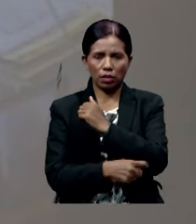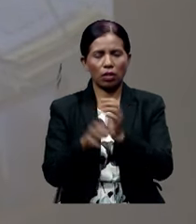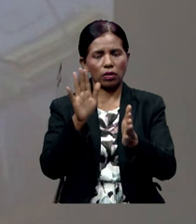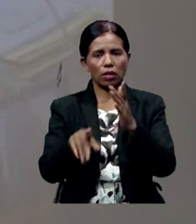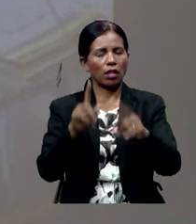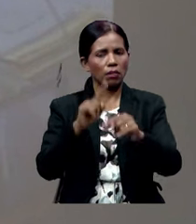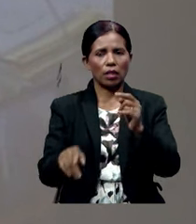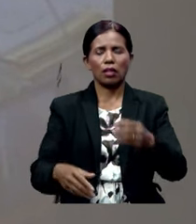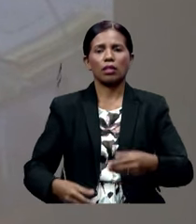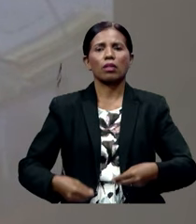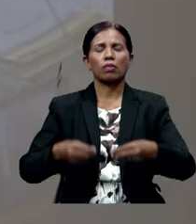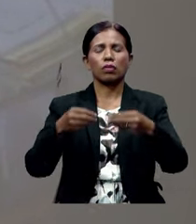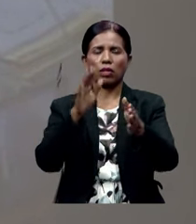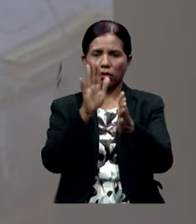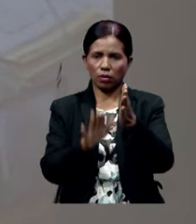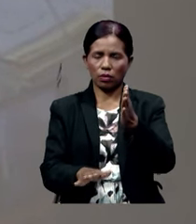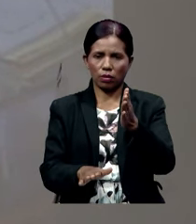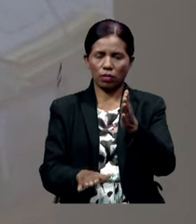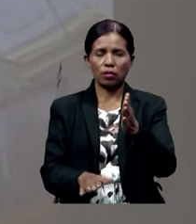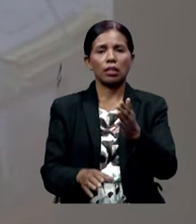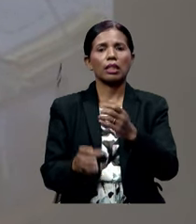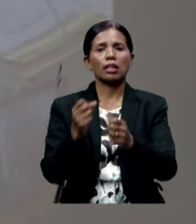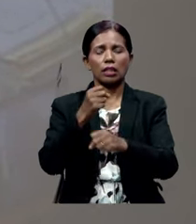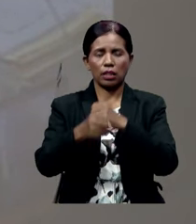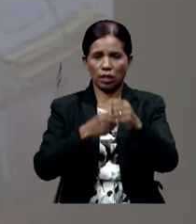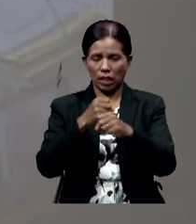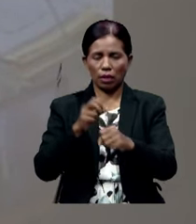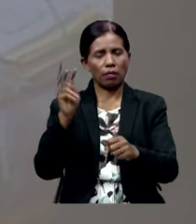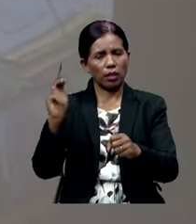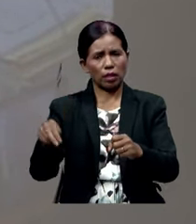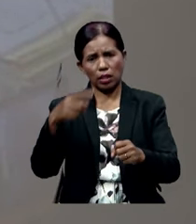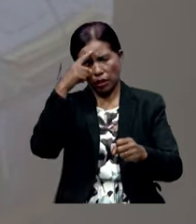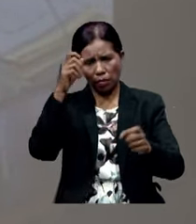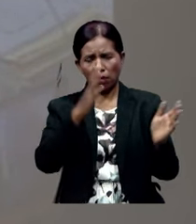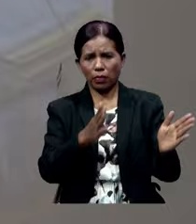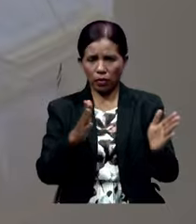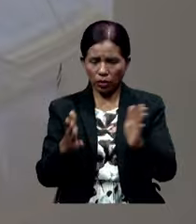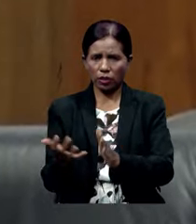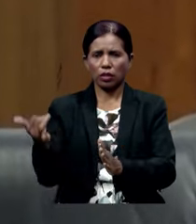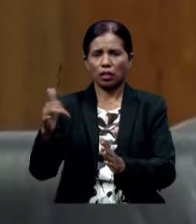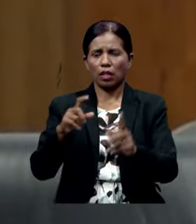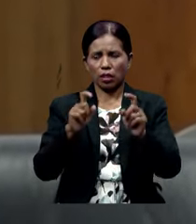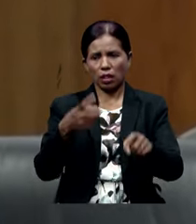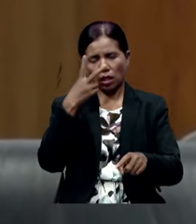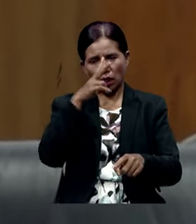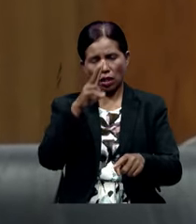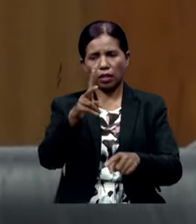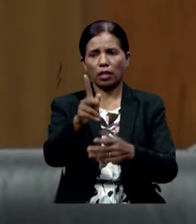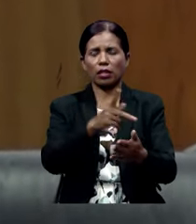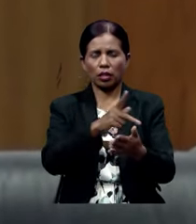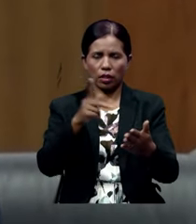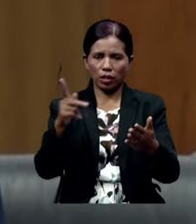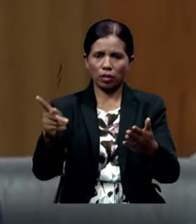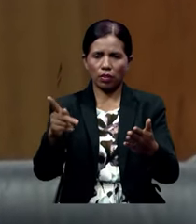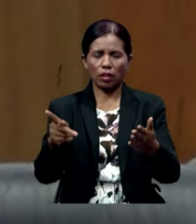fo indulto bania tamba processo sira tem que haremos ba ninha crime ninha